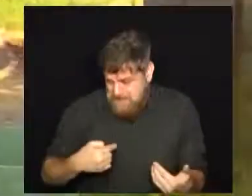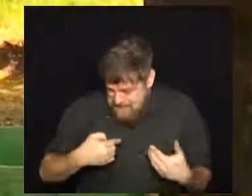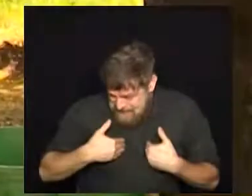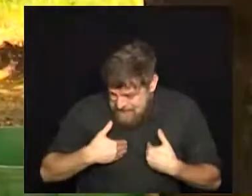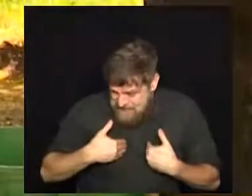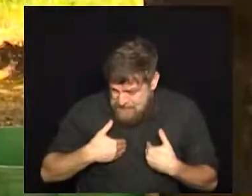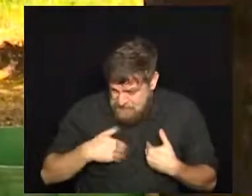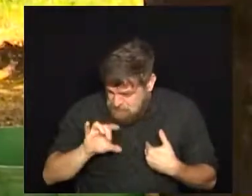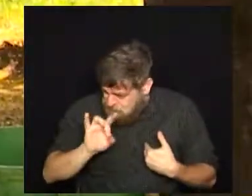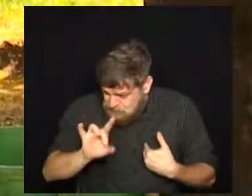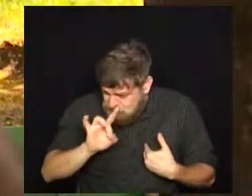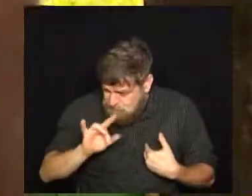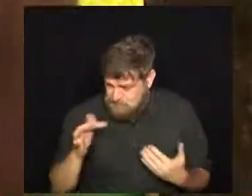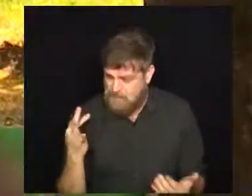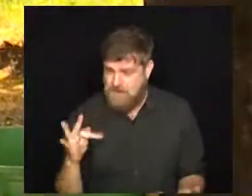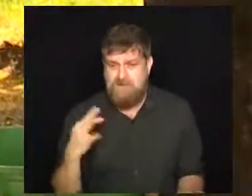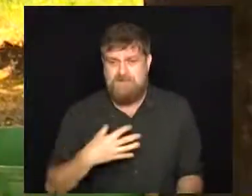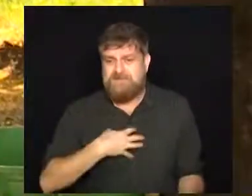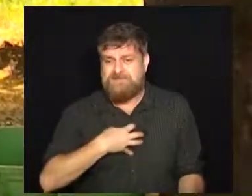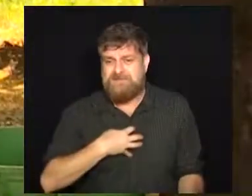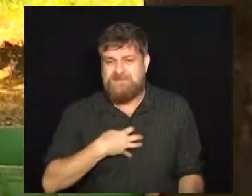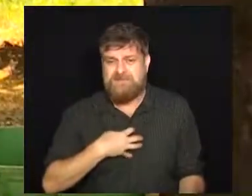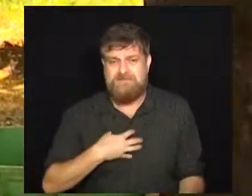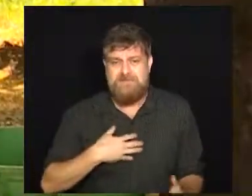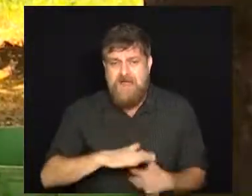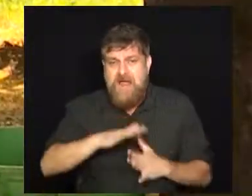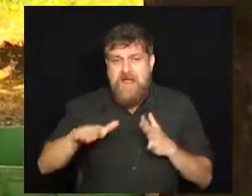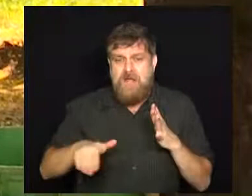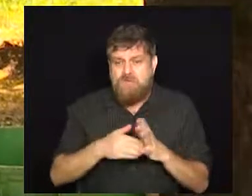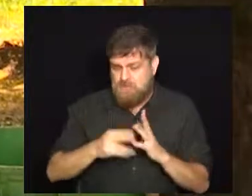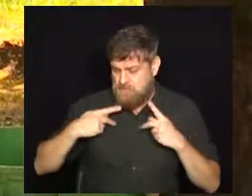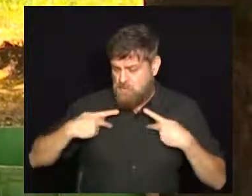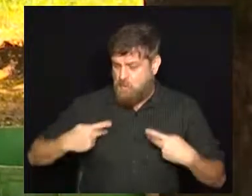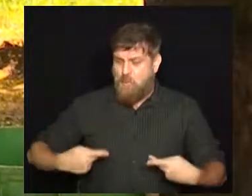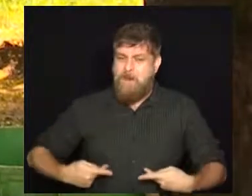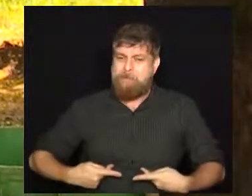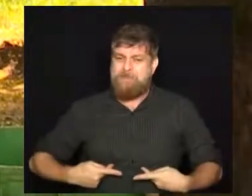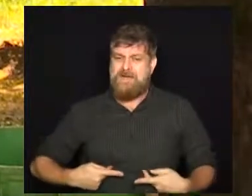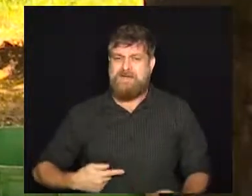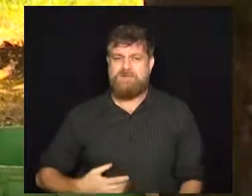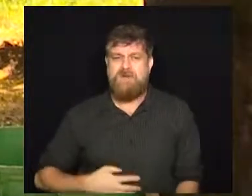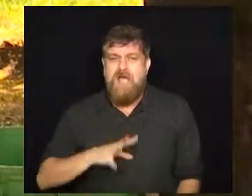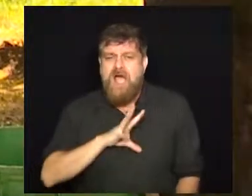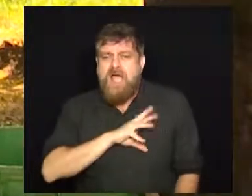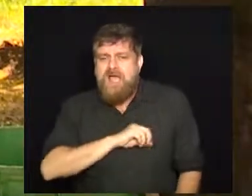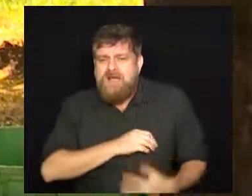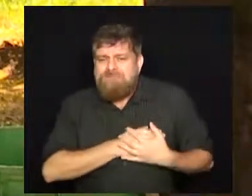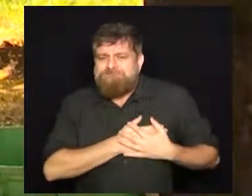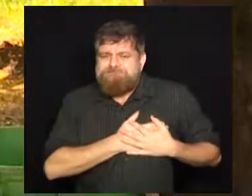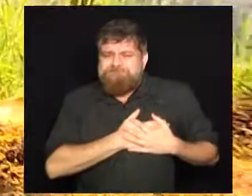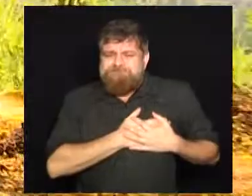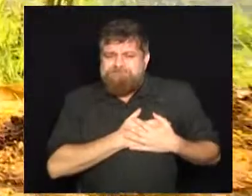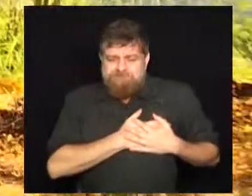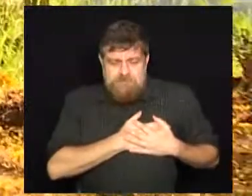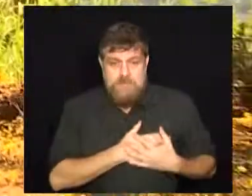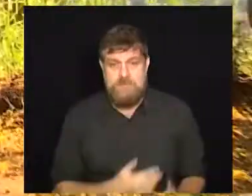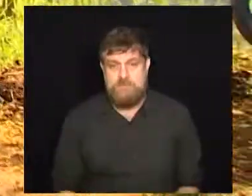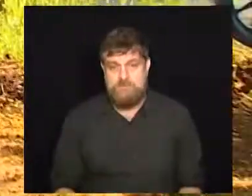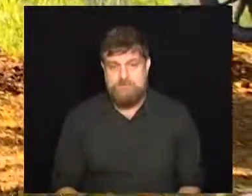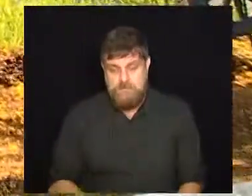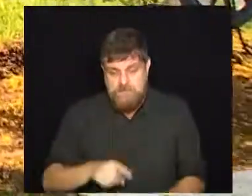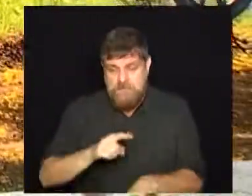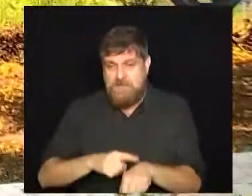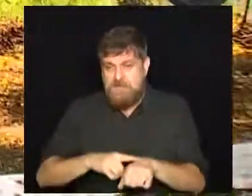meu ou se é de modo geral de todo ser humano de amar, e amar e amar. Na hora da